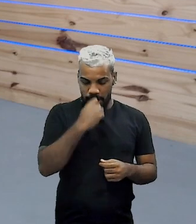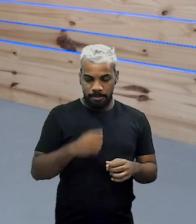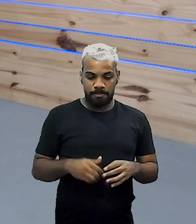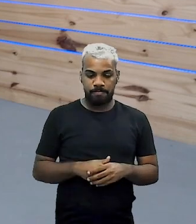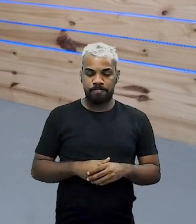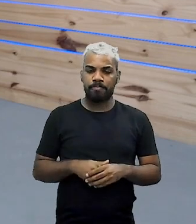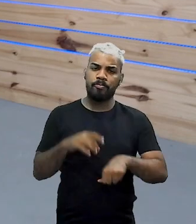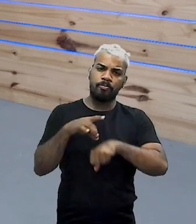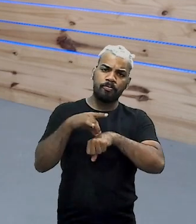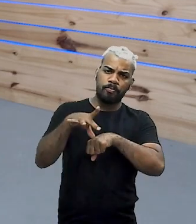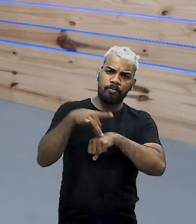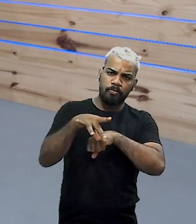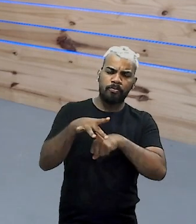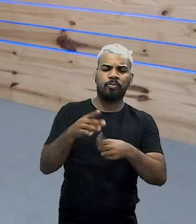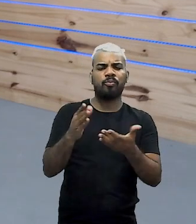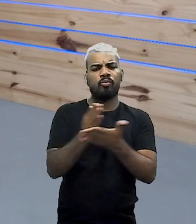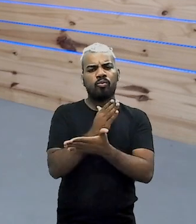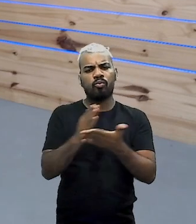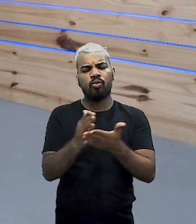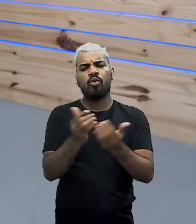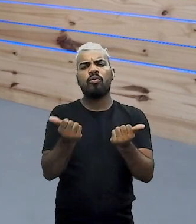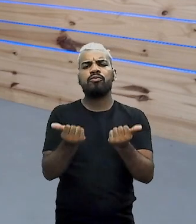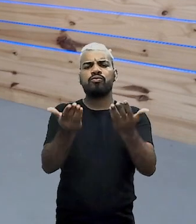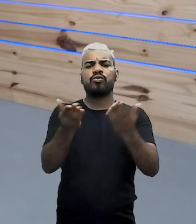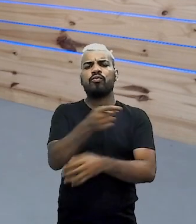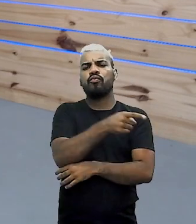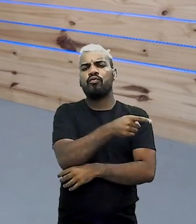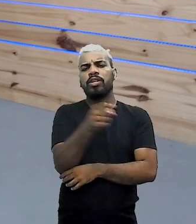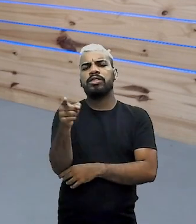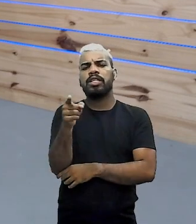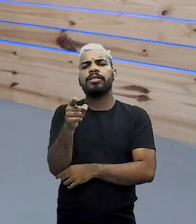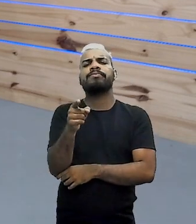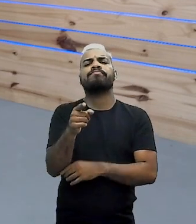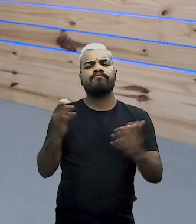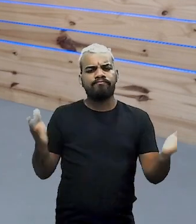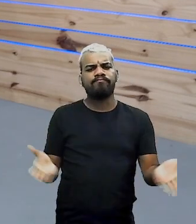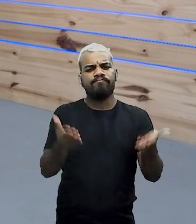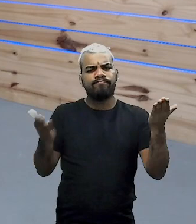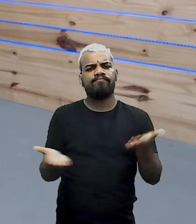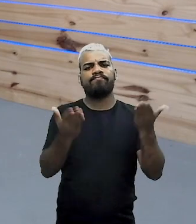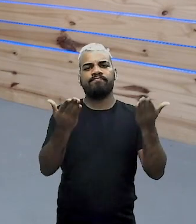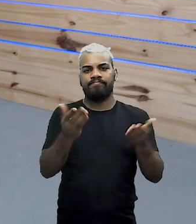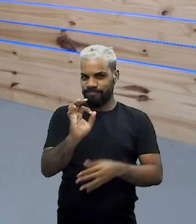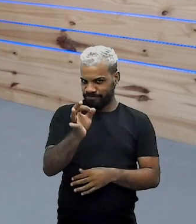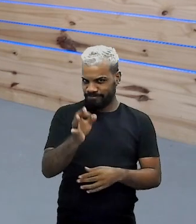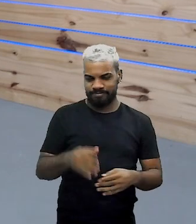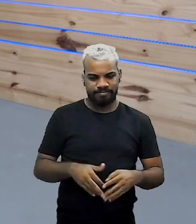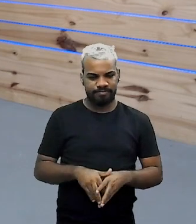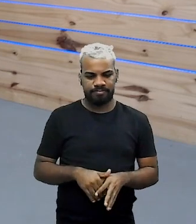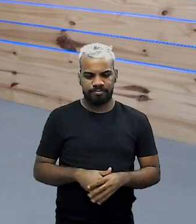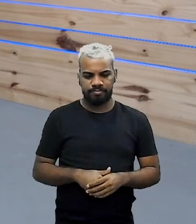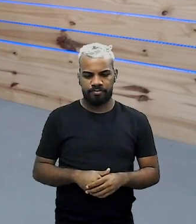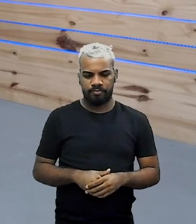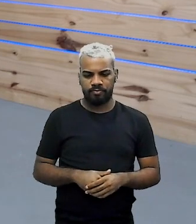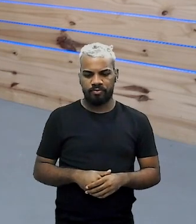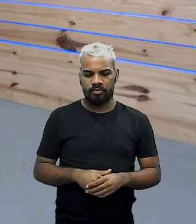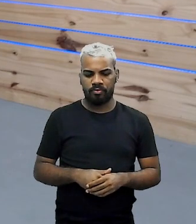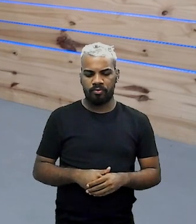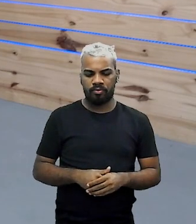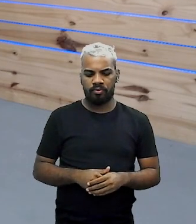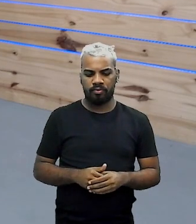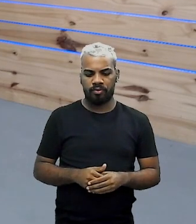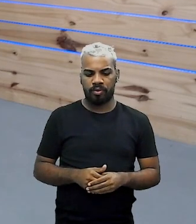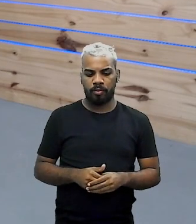algumas dicas para você ali não perder a motivação, tá? Teacher, basicamente